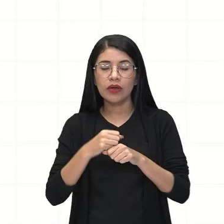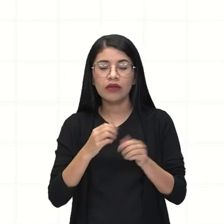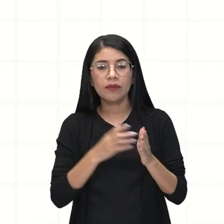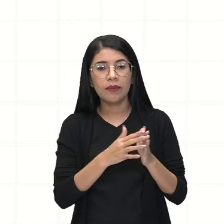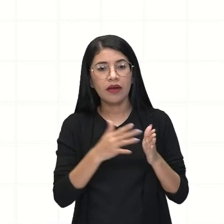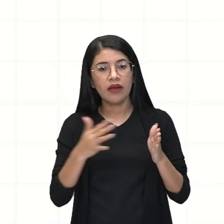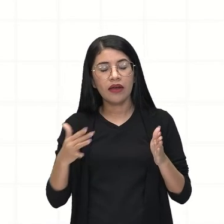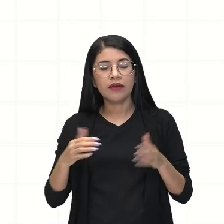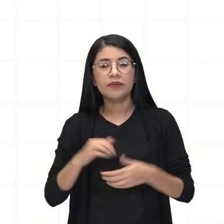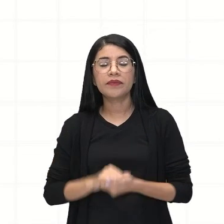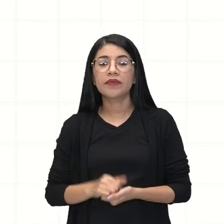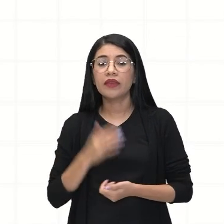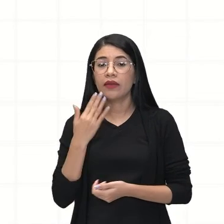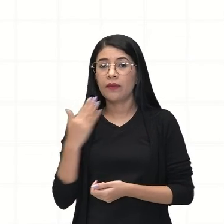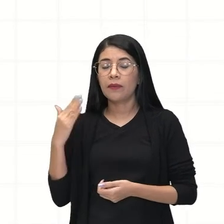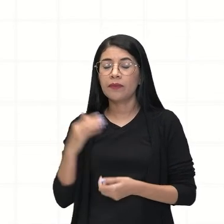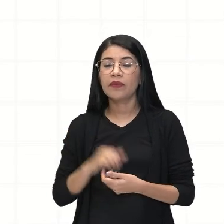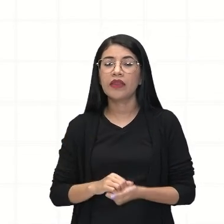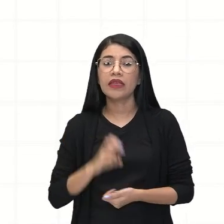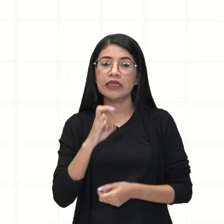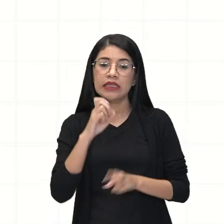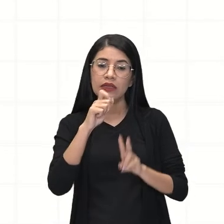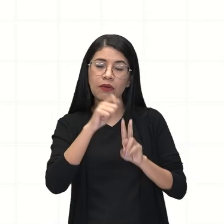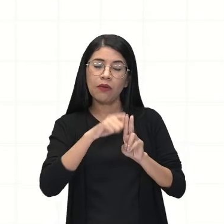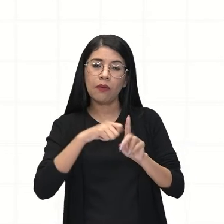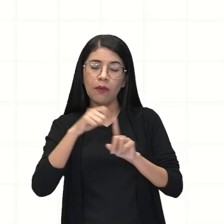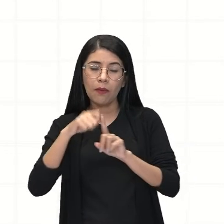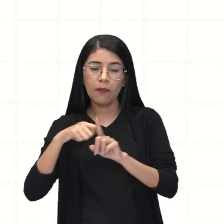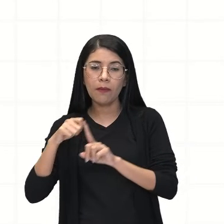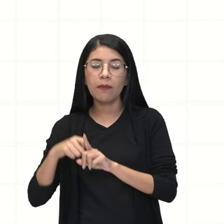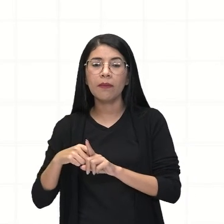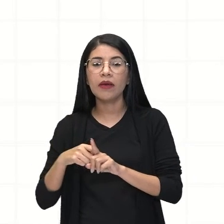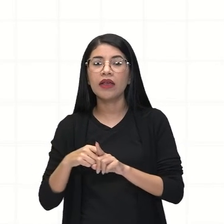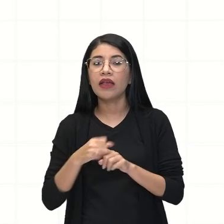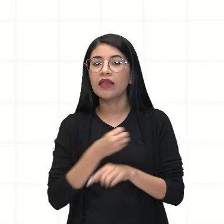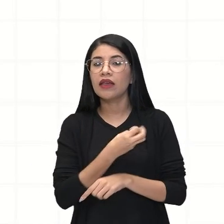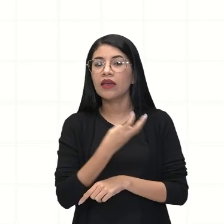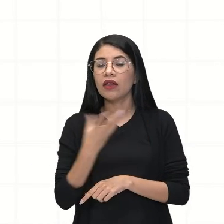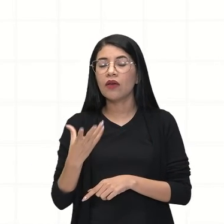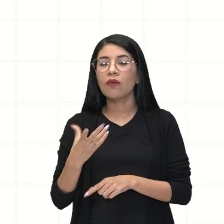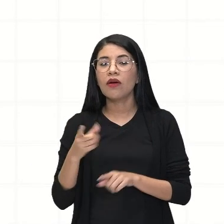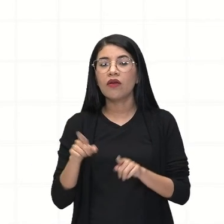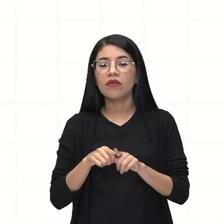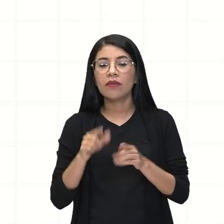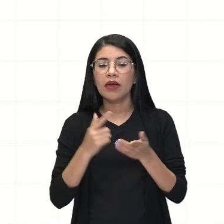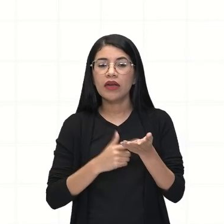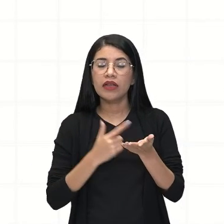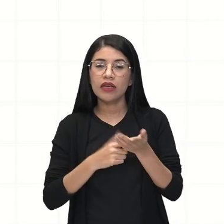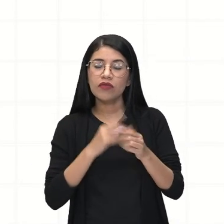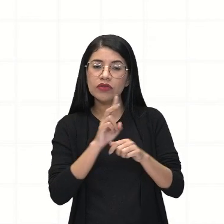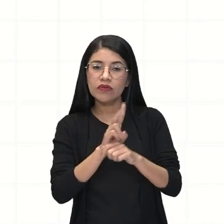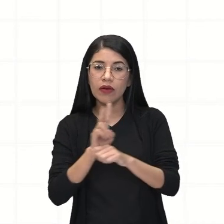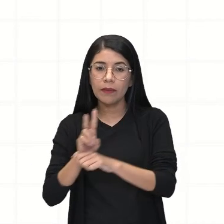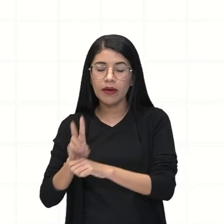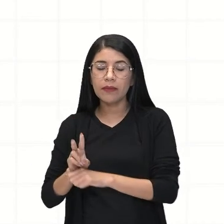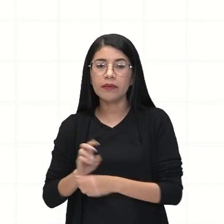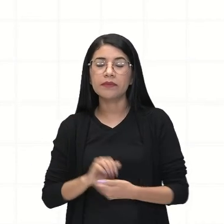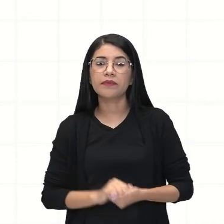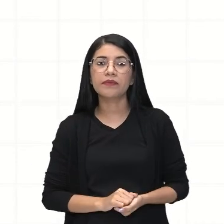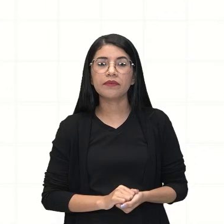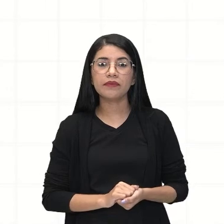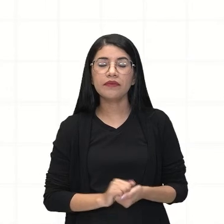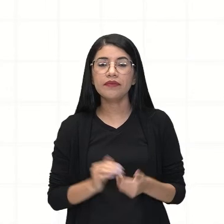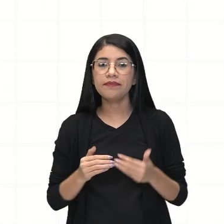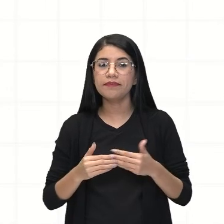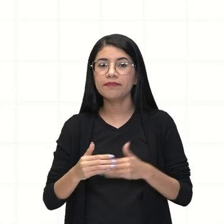5 meses. E no eixo vertical, aqui, nós temos a quantidade de livros emprestados, né? Aí, então, seguindo, a